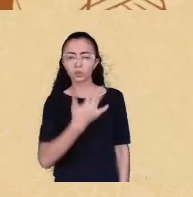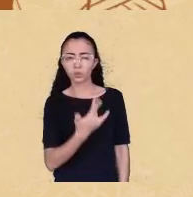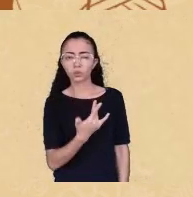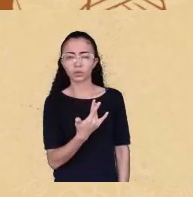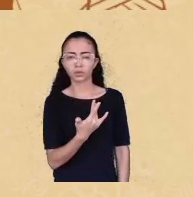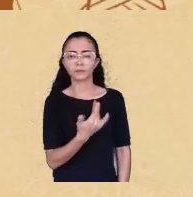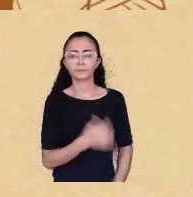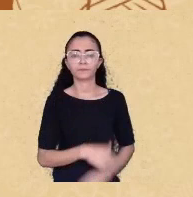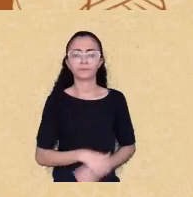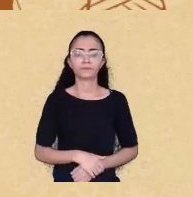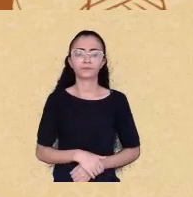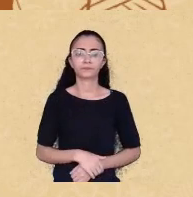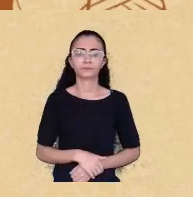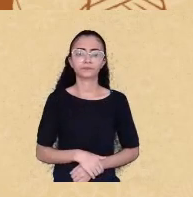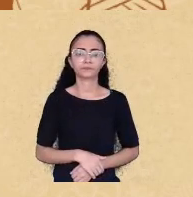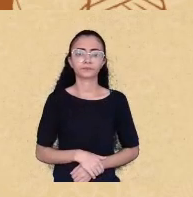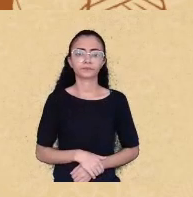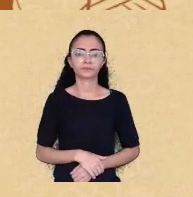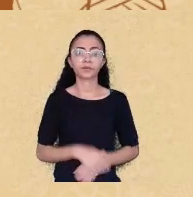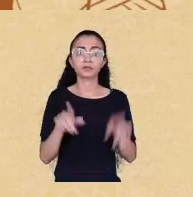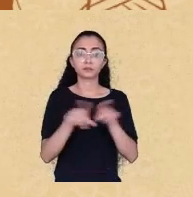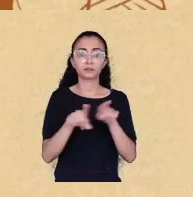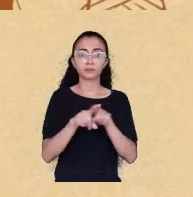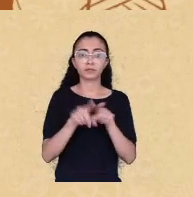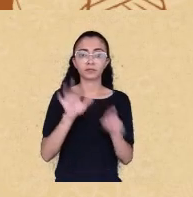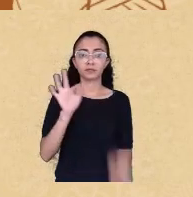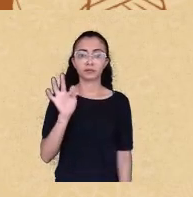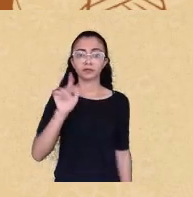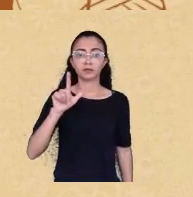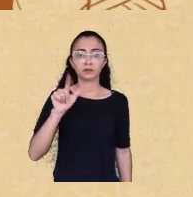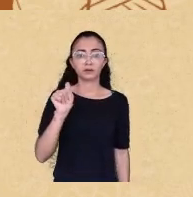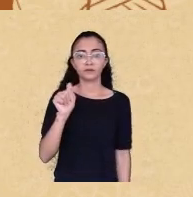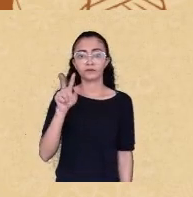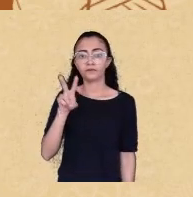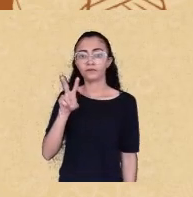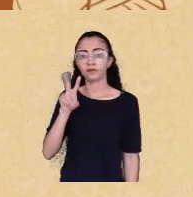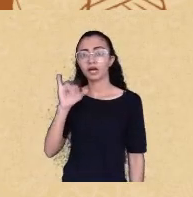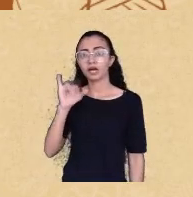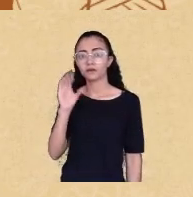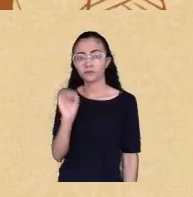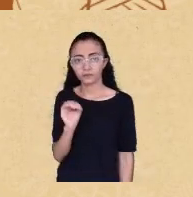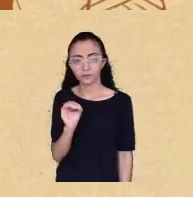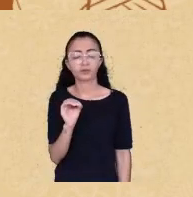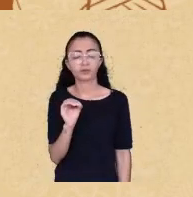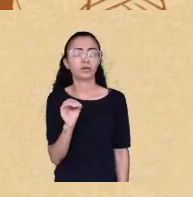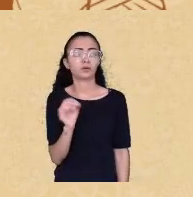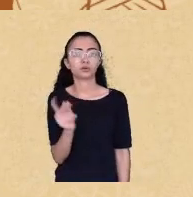do Flávio Gomes, né? Cláudia e Flávio Gomes ressaltaram